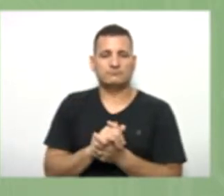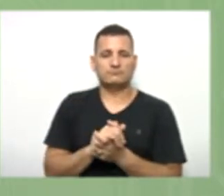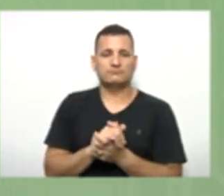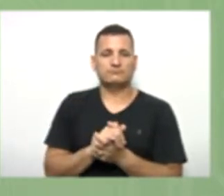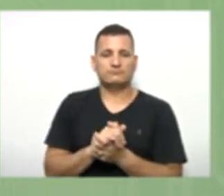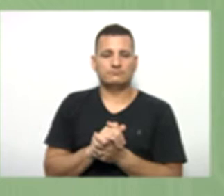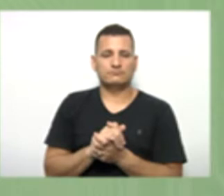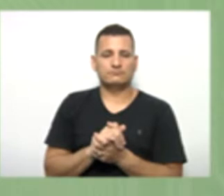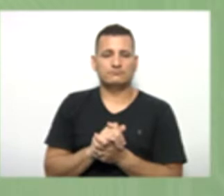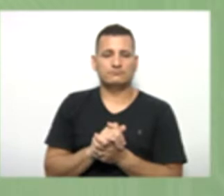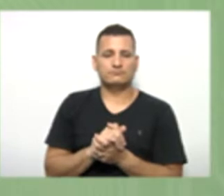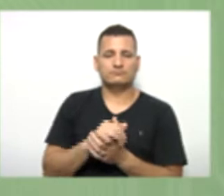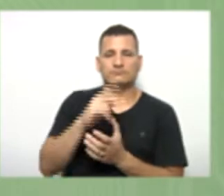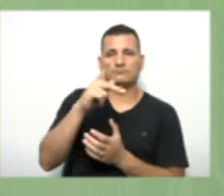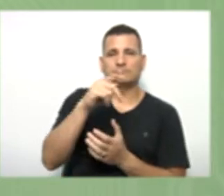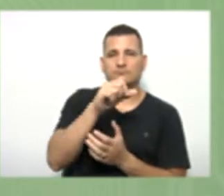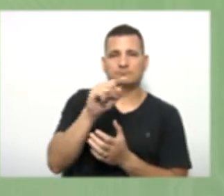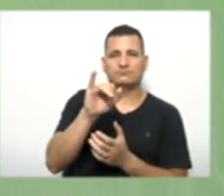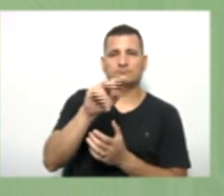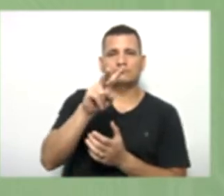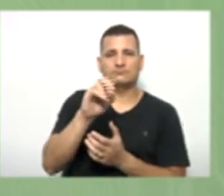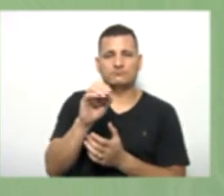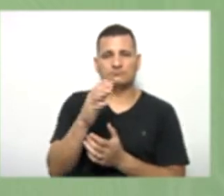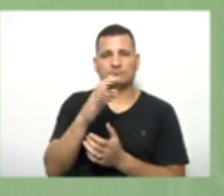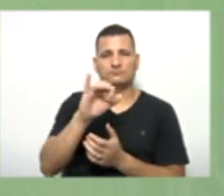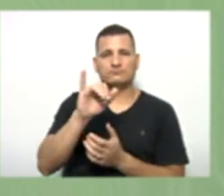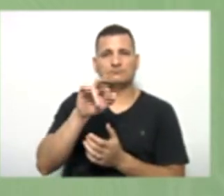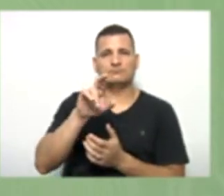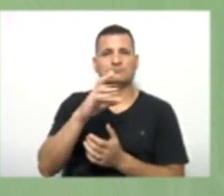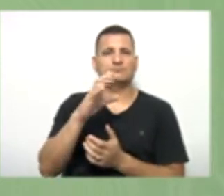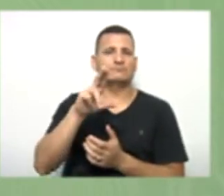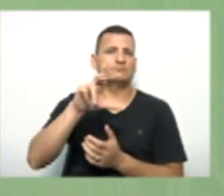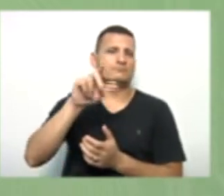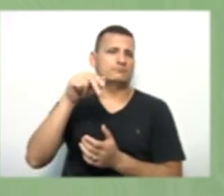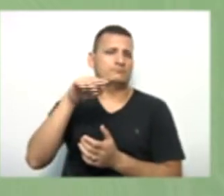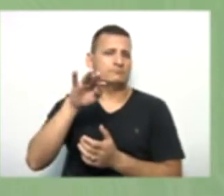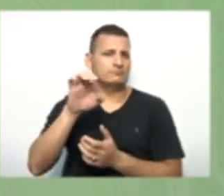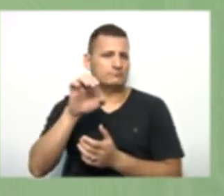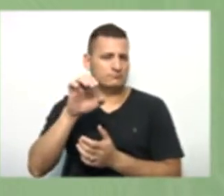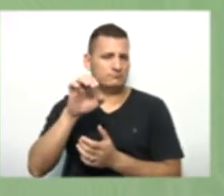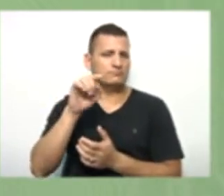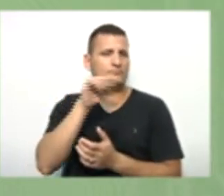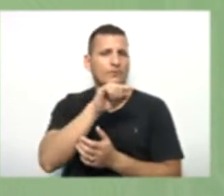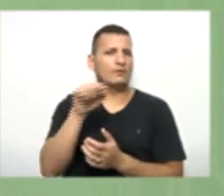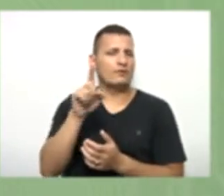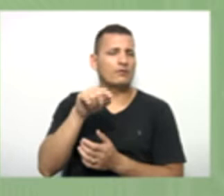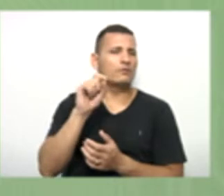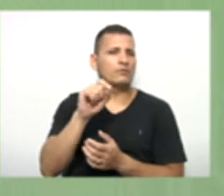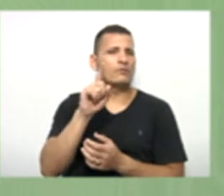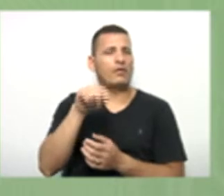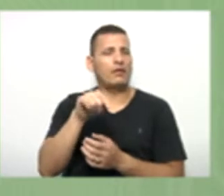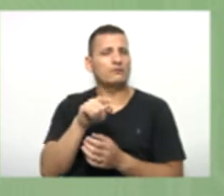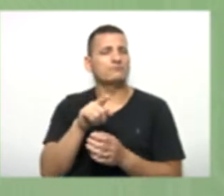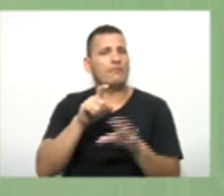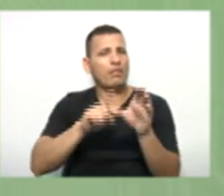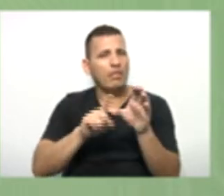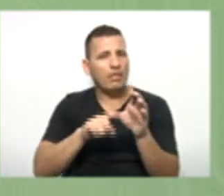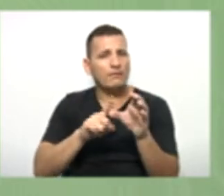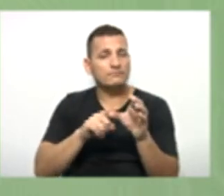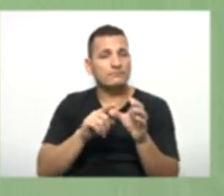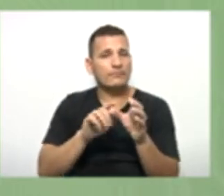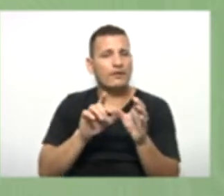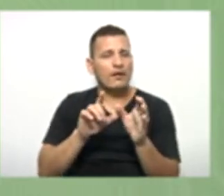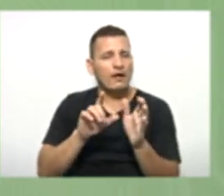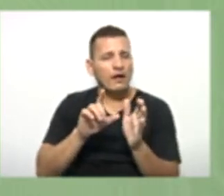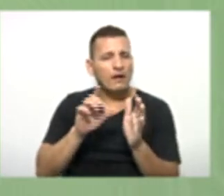subgrupo, que é o passivo circulante, que são aquelas dívidas que vão vencer até o final